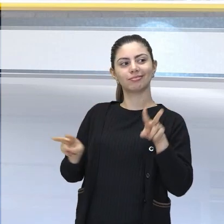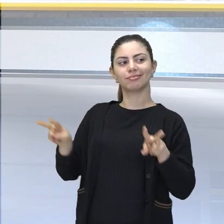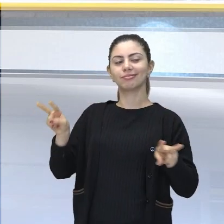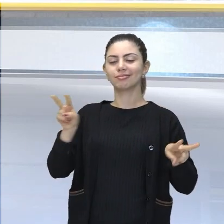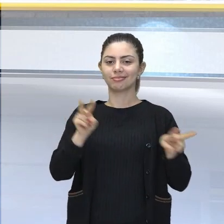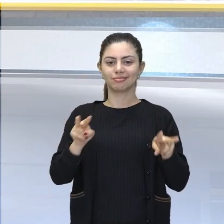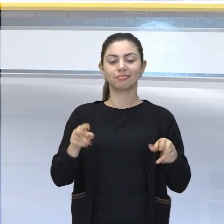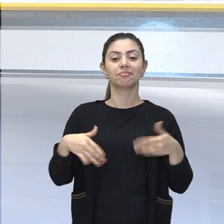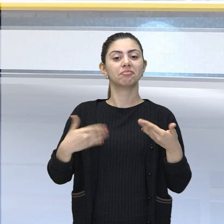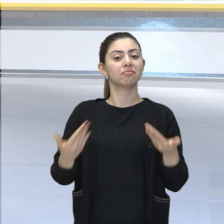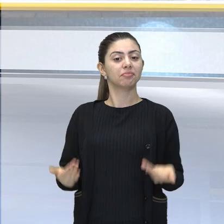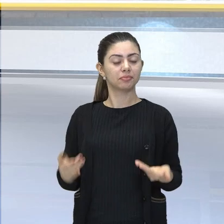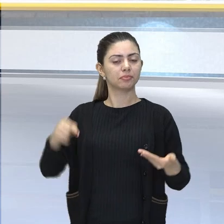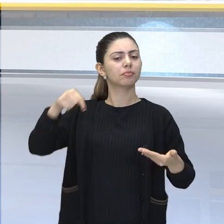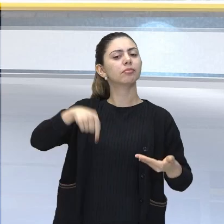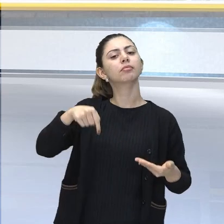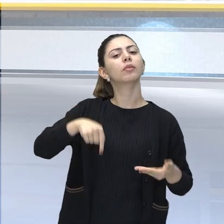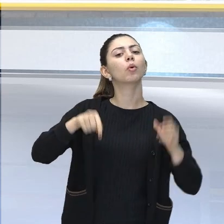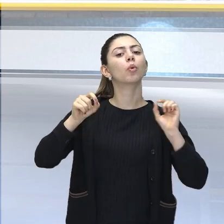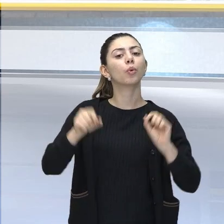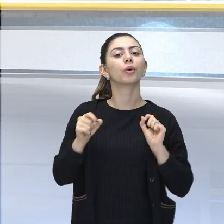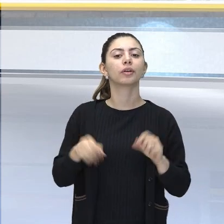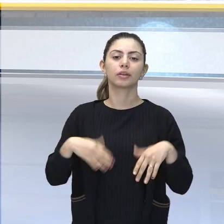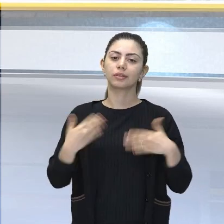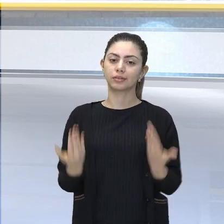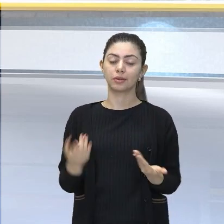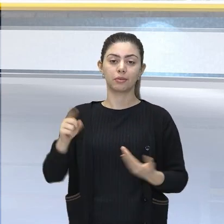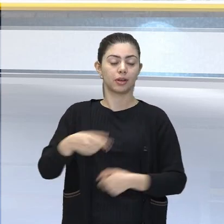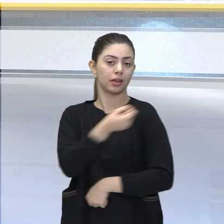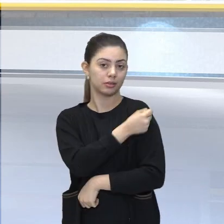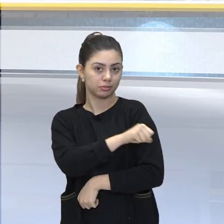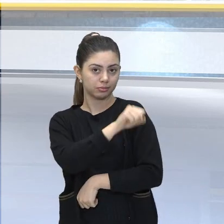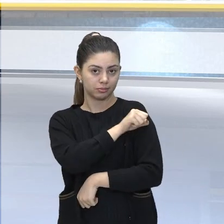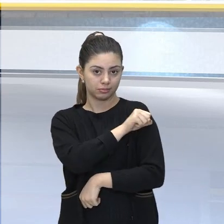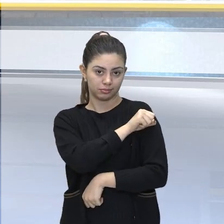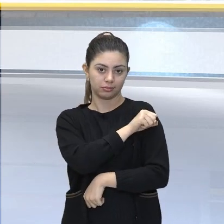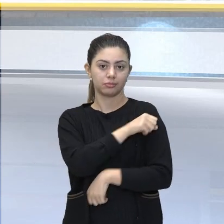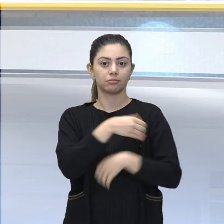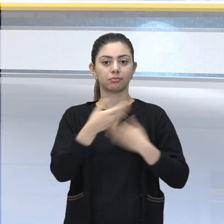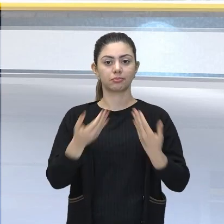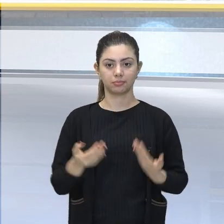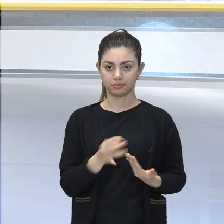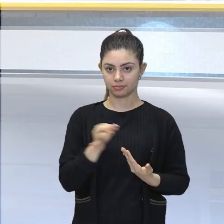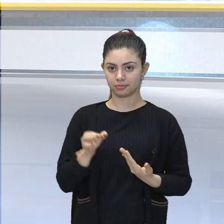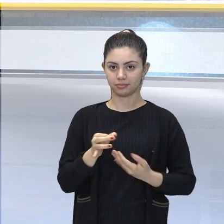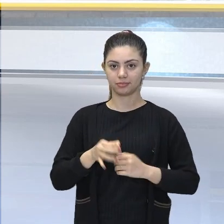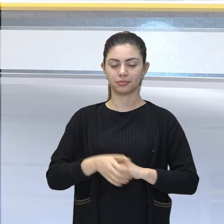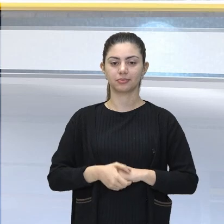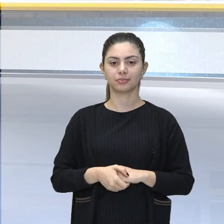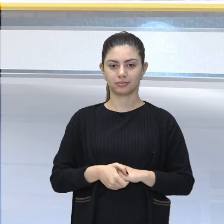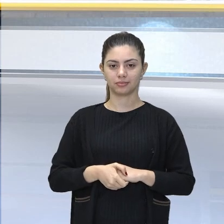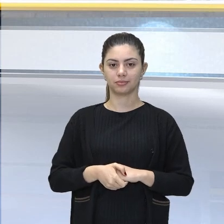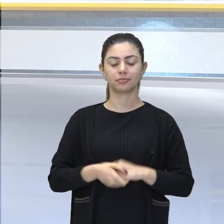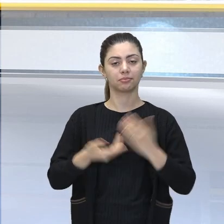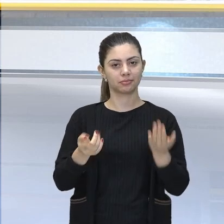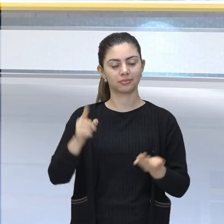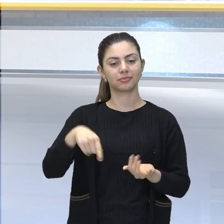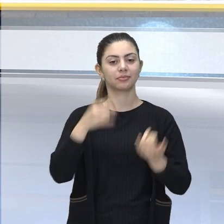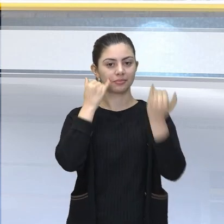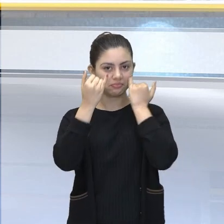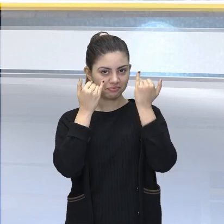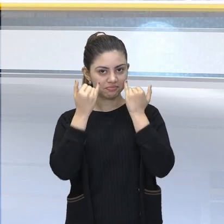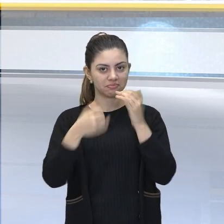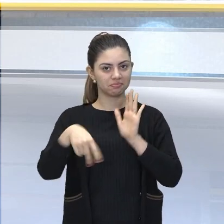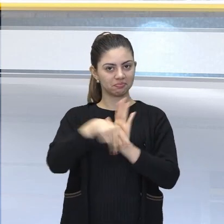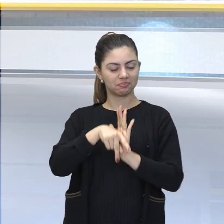cenário e aqui é o cenário do 8º ano das news, ok? Do noticiário do 8º